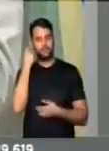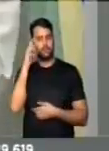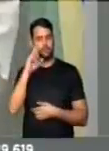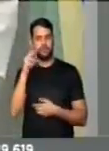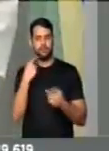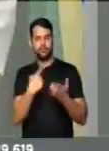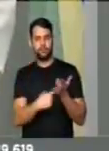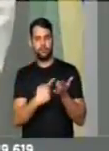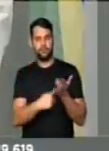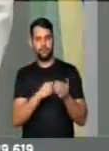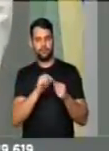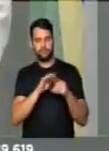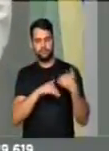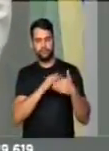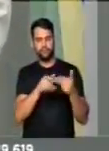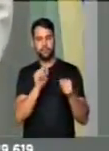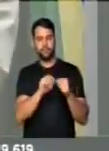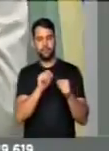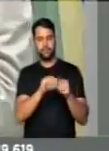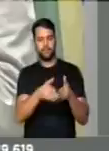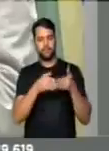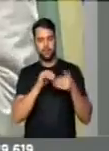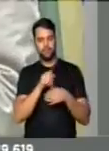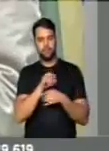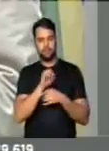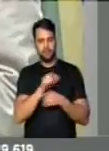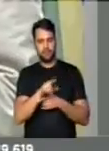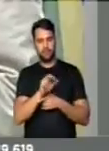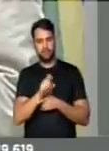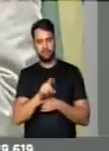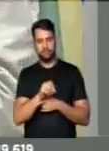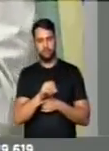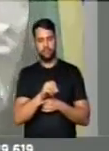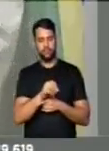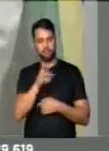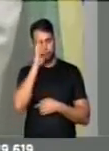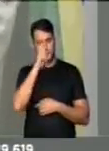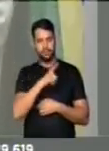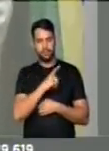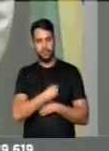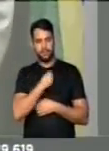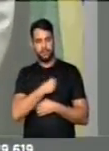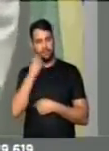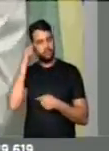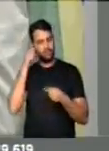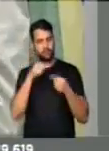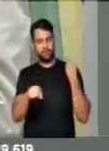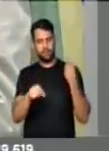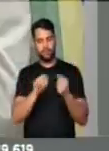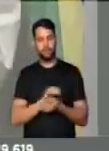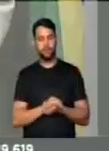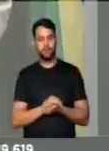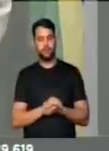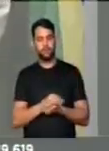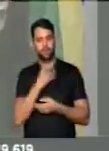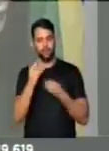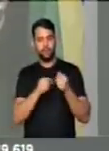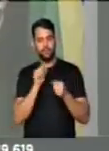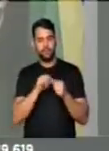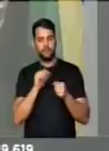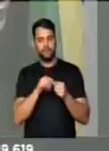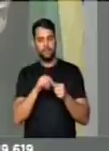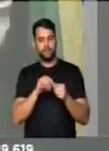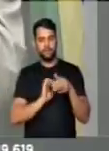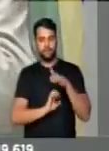com esse avanço que se fez no crédito consignado. Vossa Excelência não concorda com o que se fez